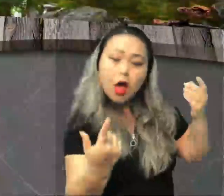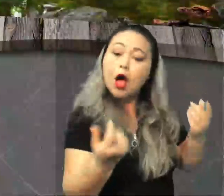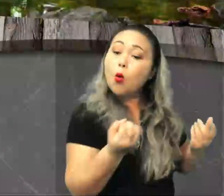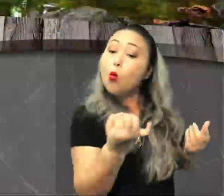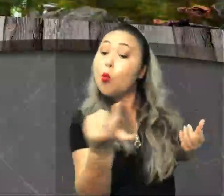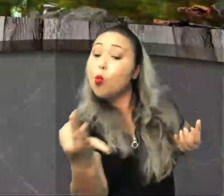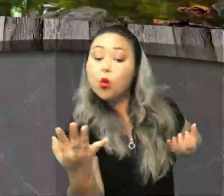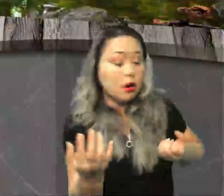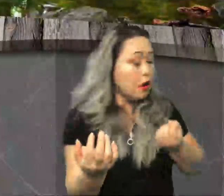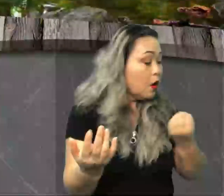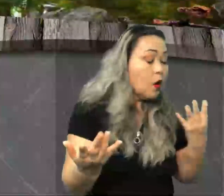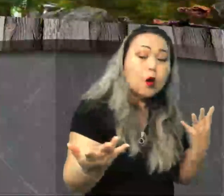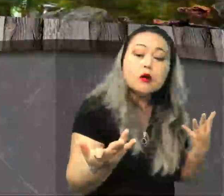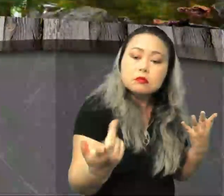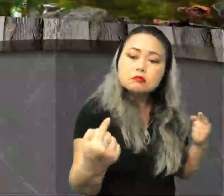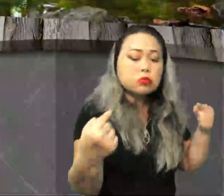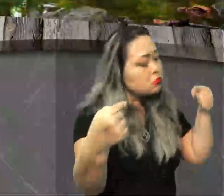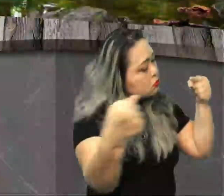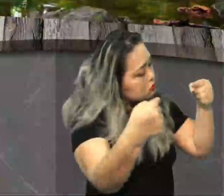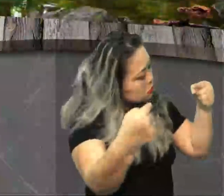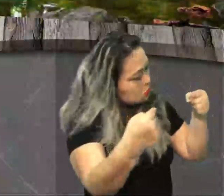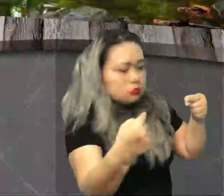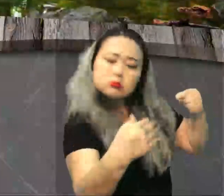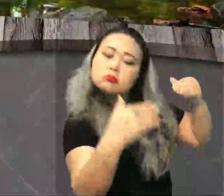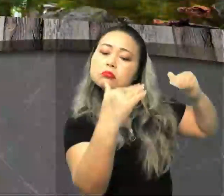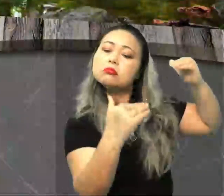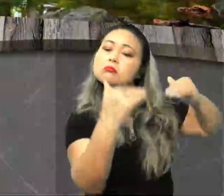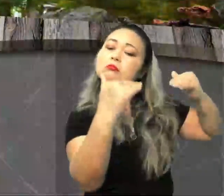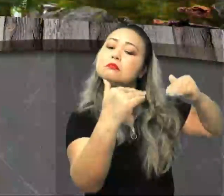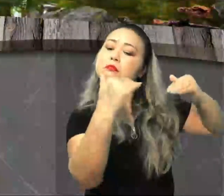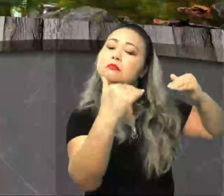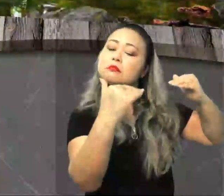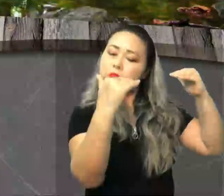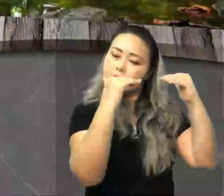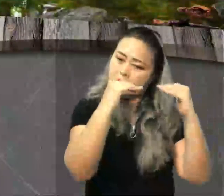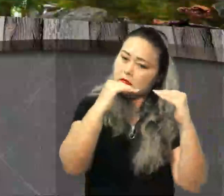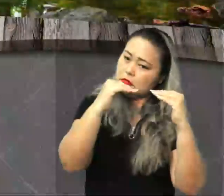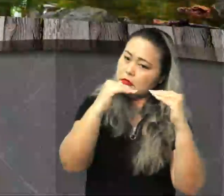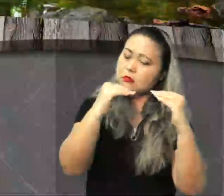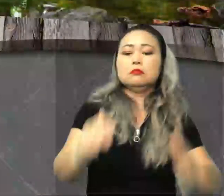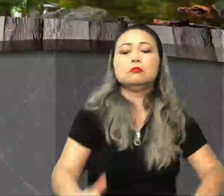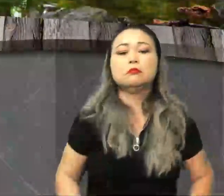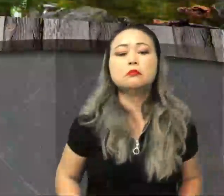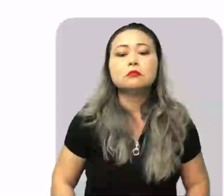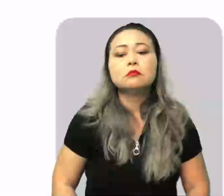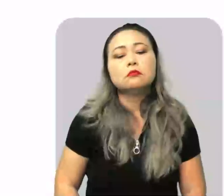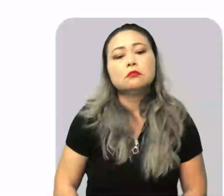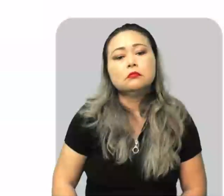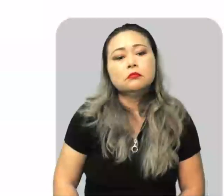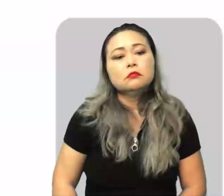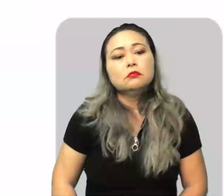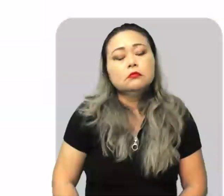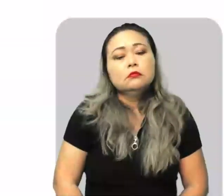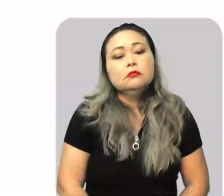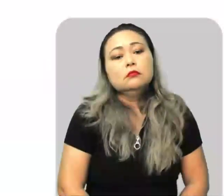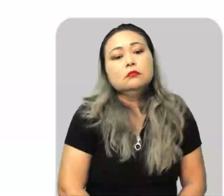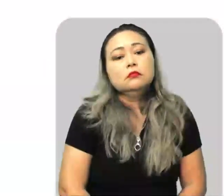quantidade suficiente para que haja esse equilíbrio entre essas populações. Tá bom? Seguindo.